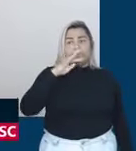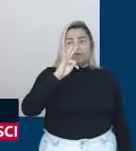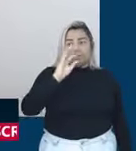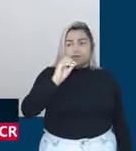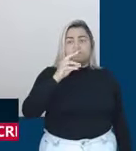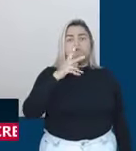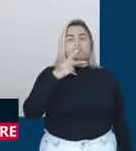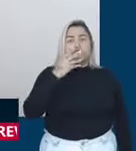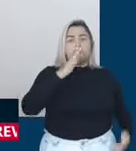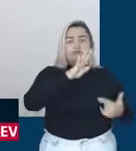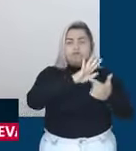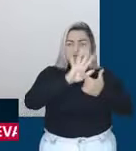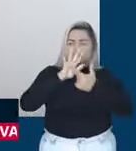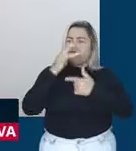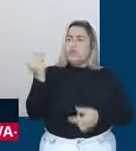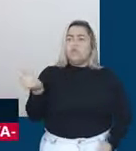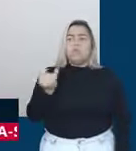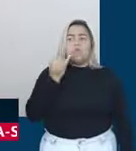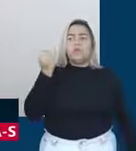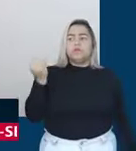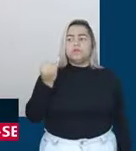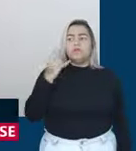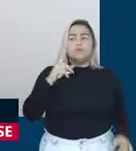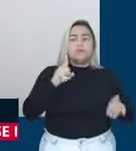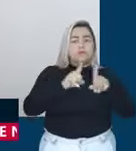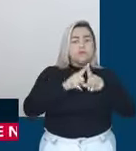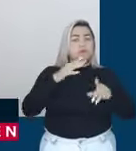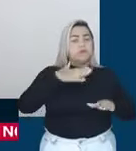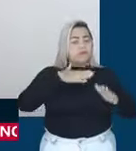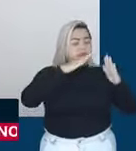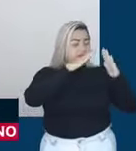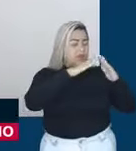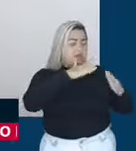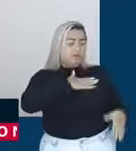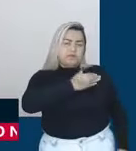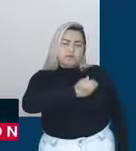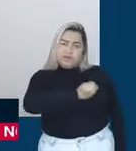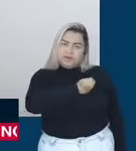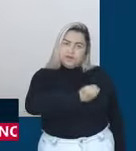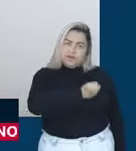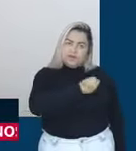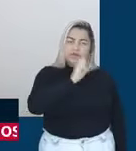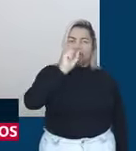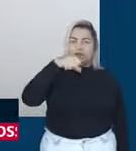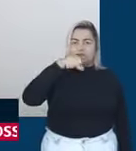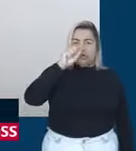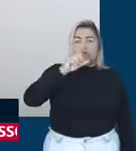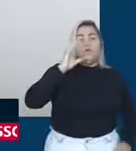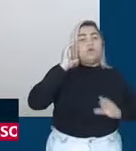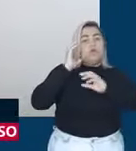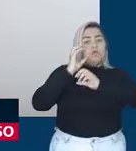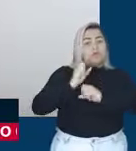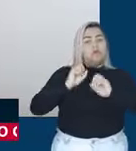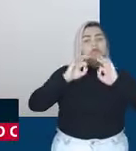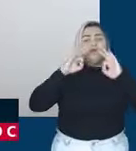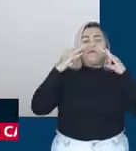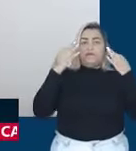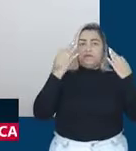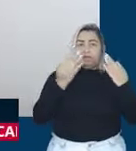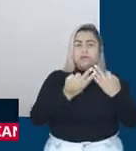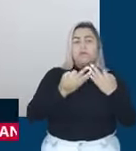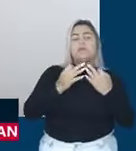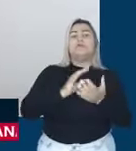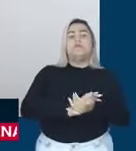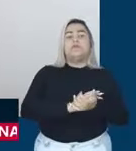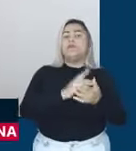aqui de destacar que muito importante também o Minha Casa Minha Vida, enfim, o Bolsa Família, e